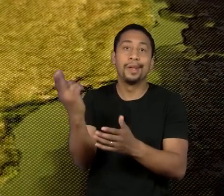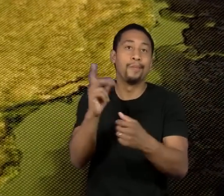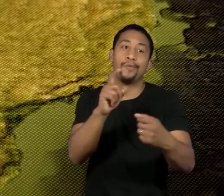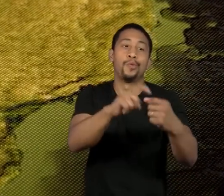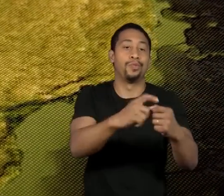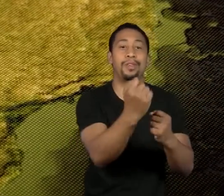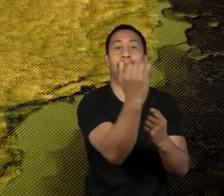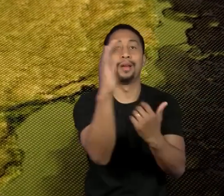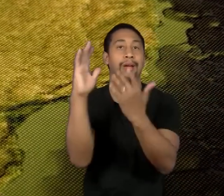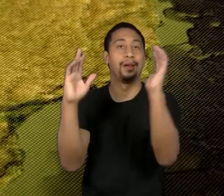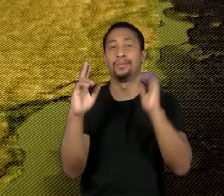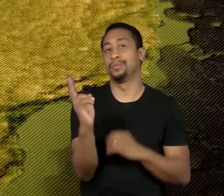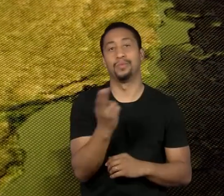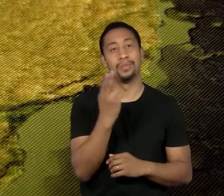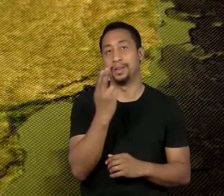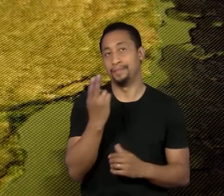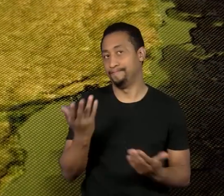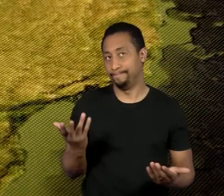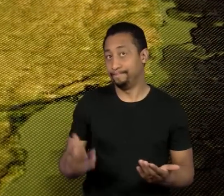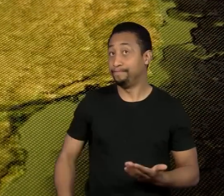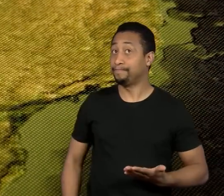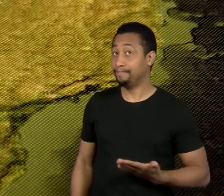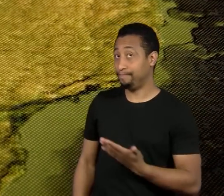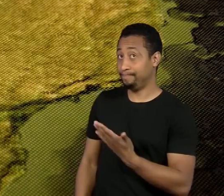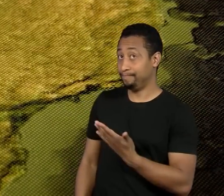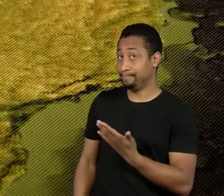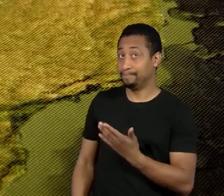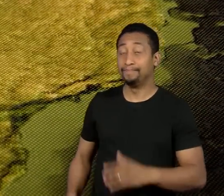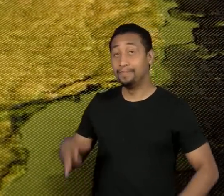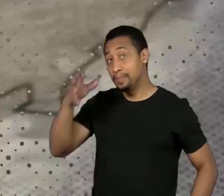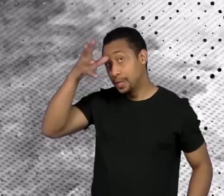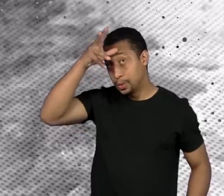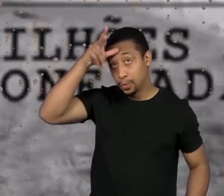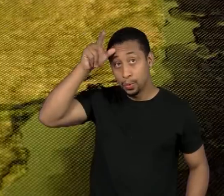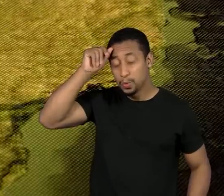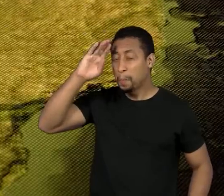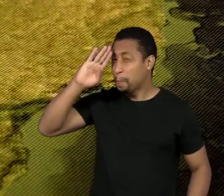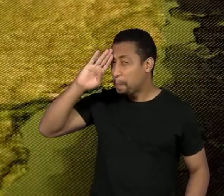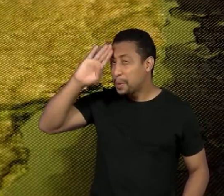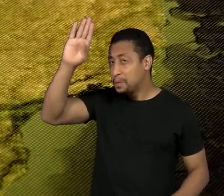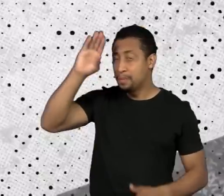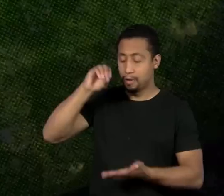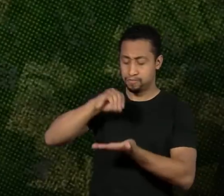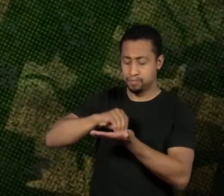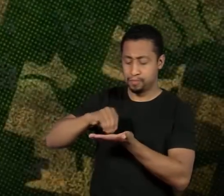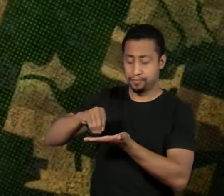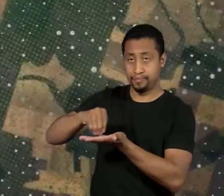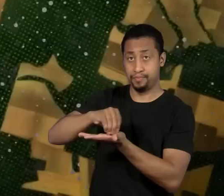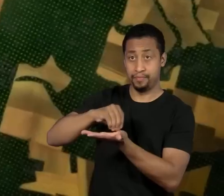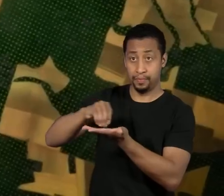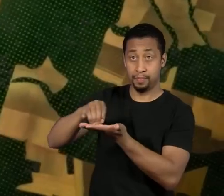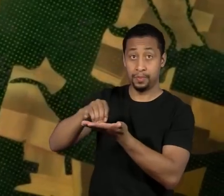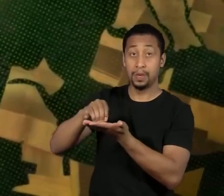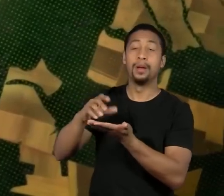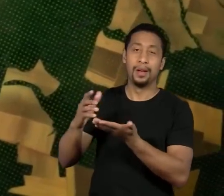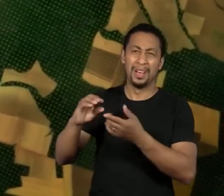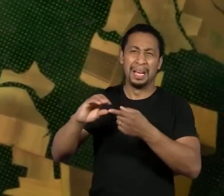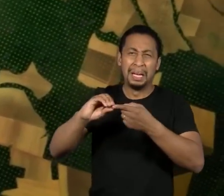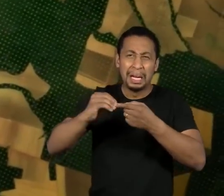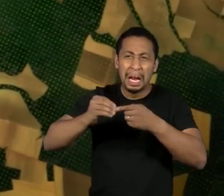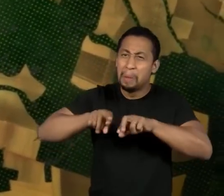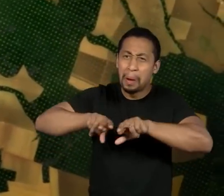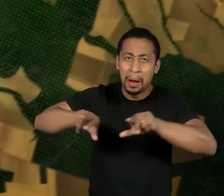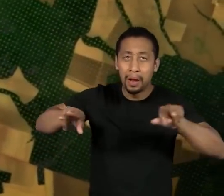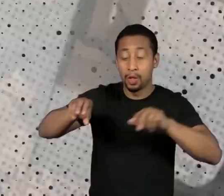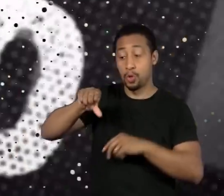O Mato Grosso é o maior produtor de milho e soja do país. Responde por 30% de todos os grãos. São mais de